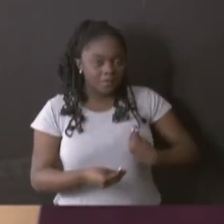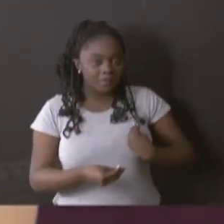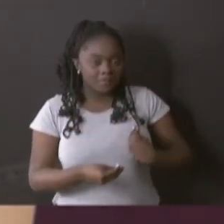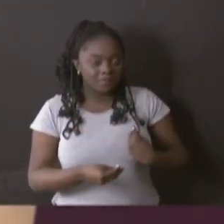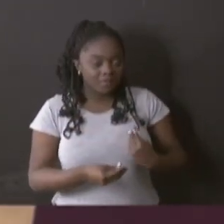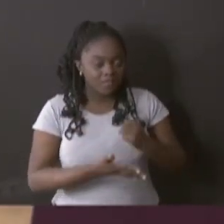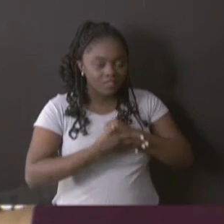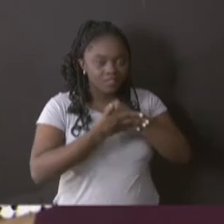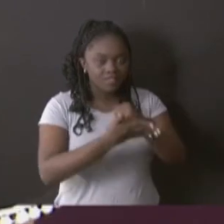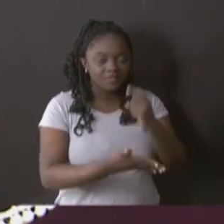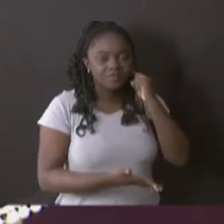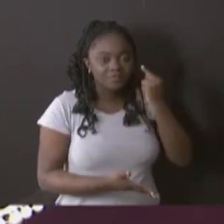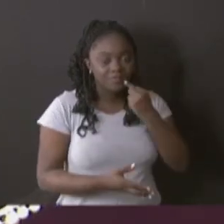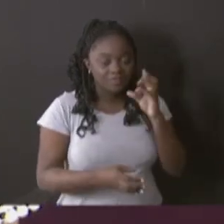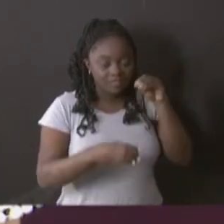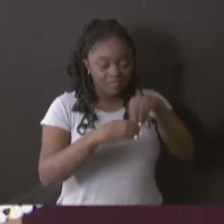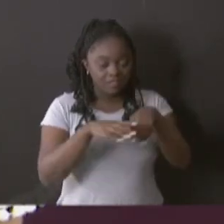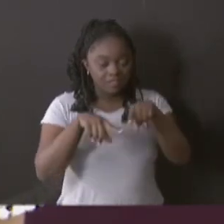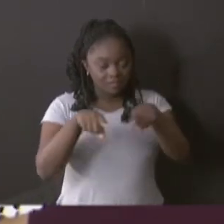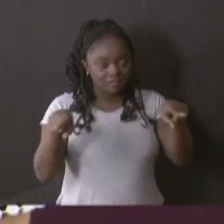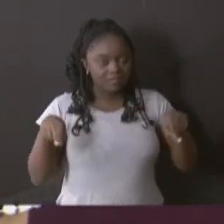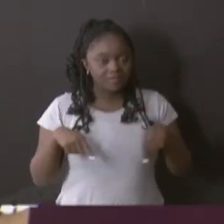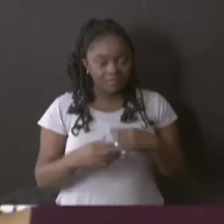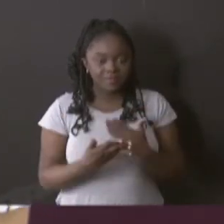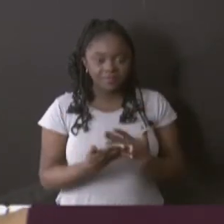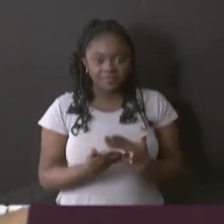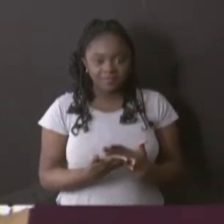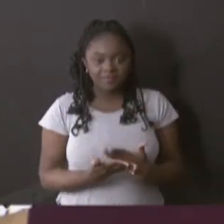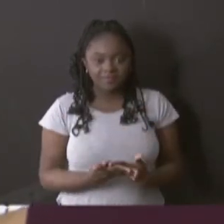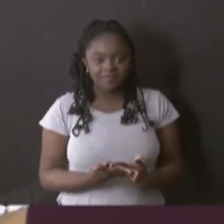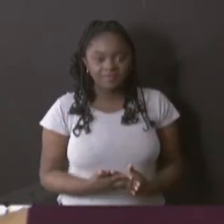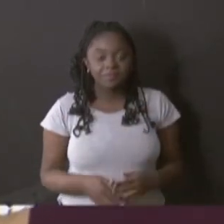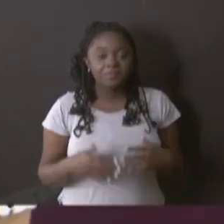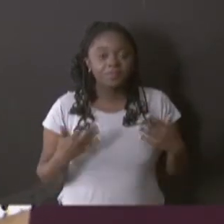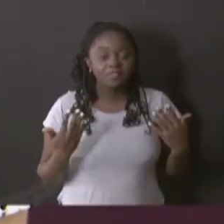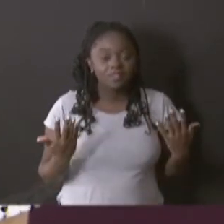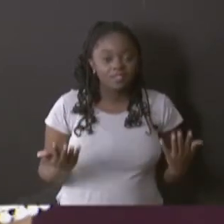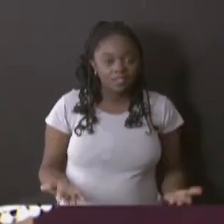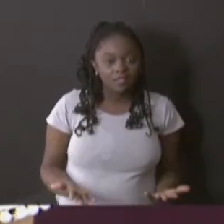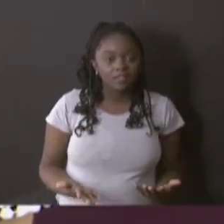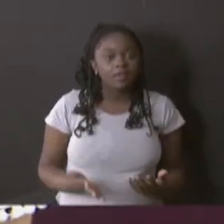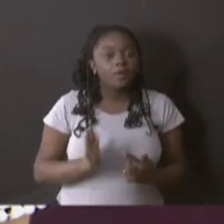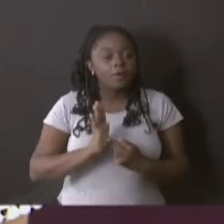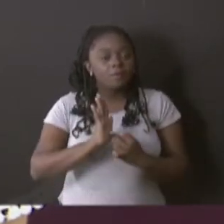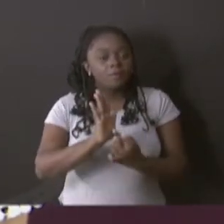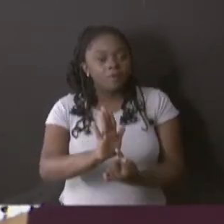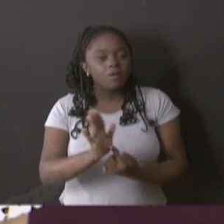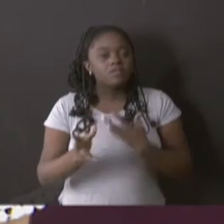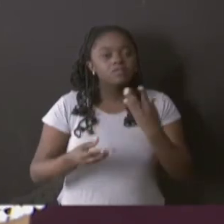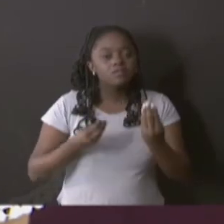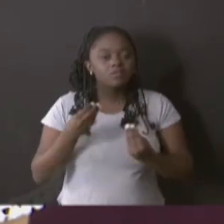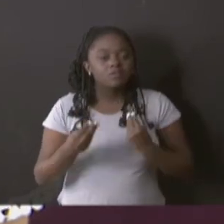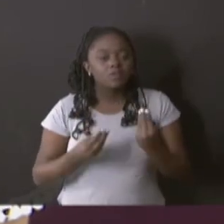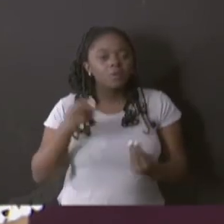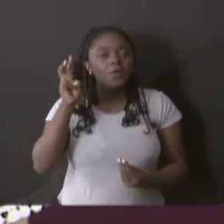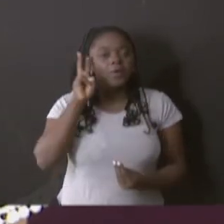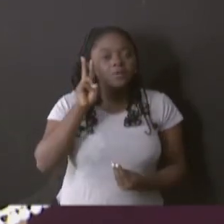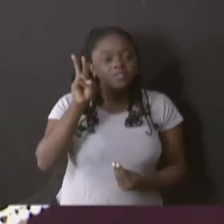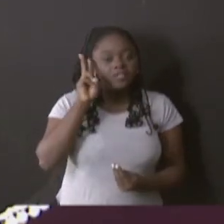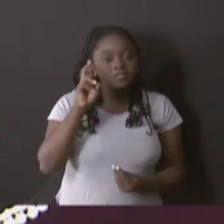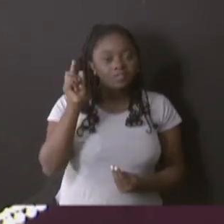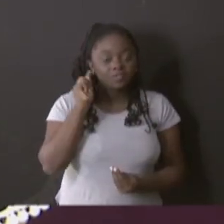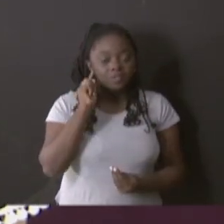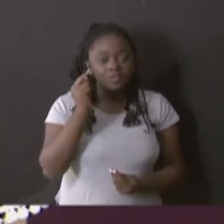Então, foi um caminho. Sensacional, sabe? Hein? Então, isso permeia muito a história do surdo. Ainda tem